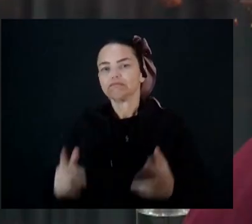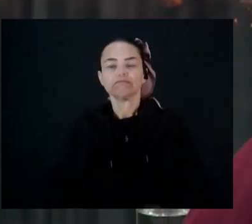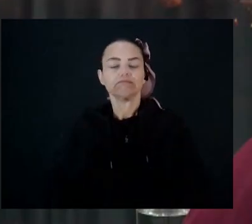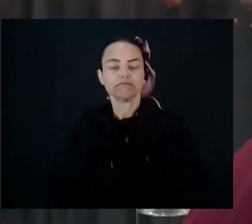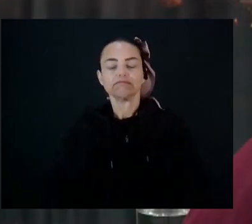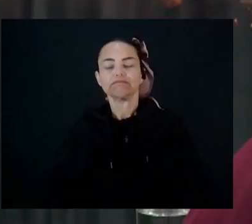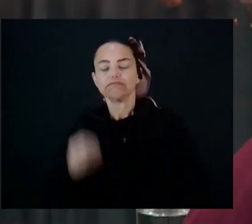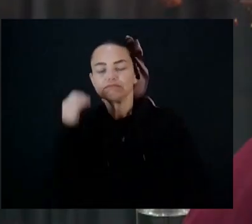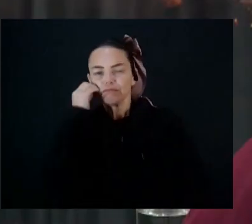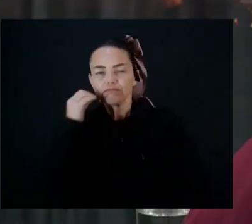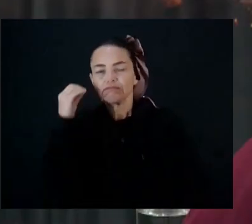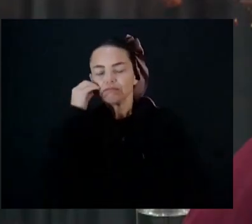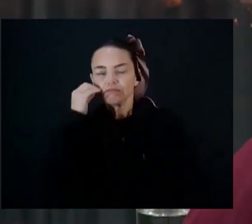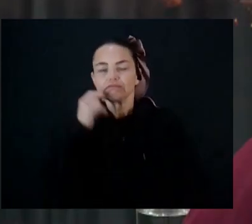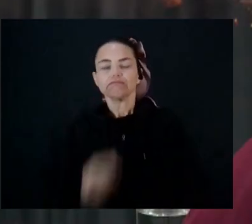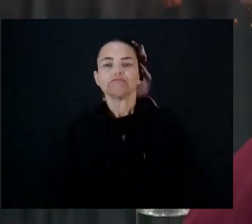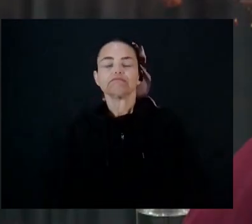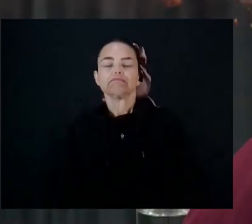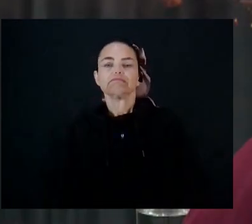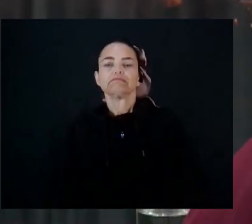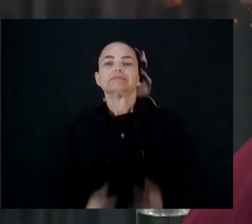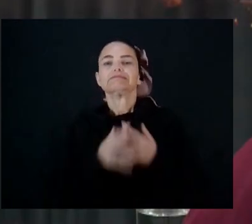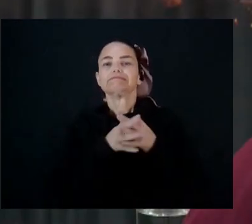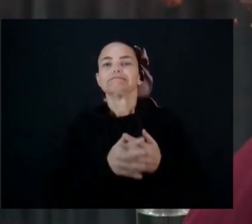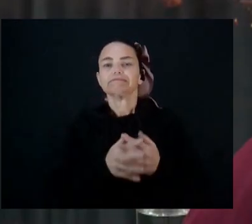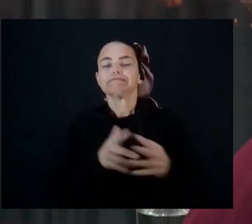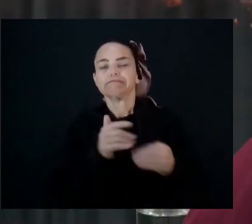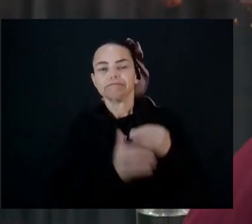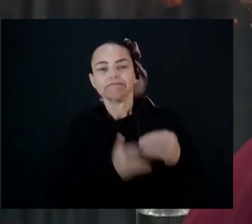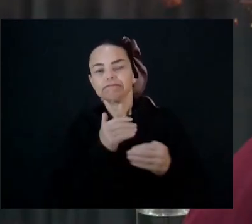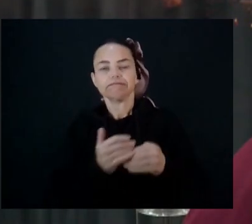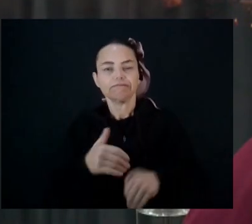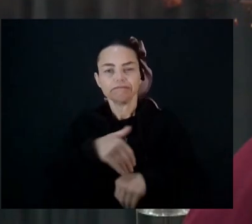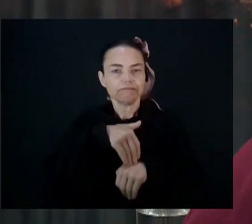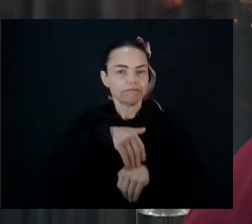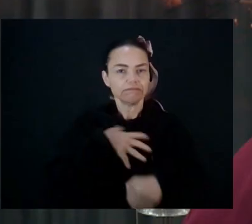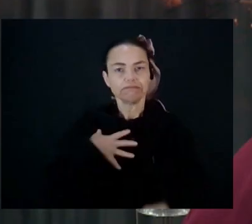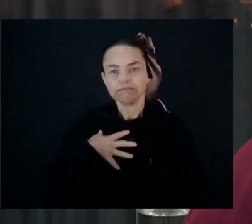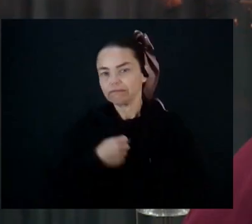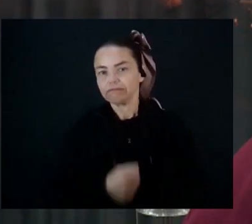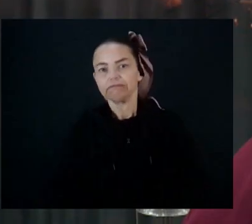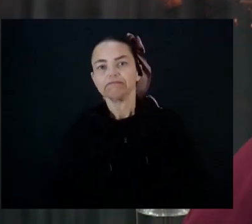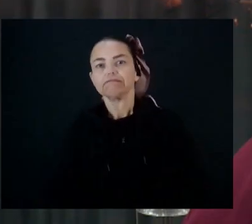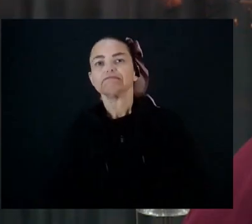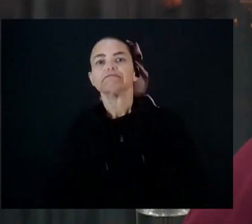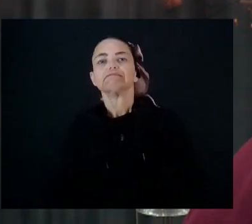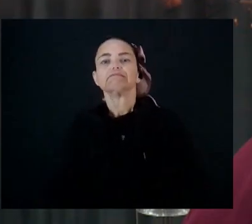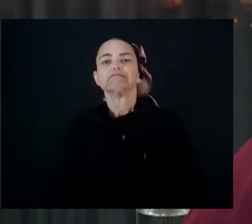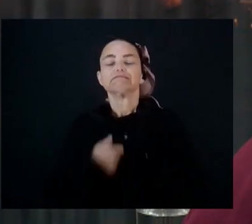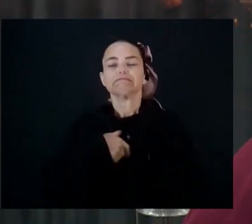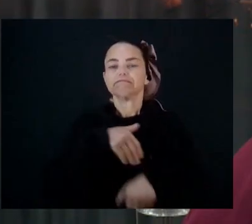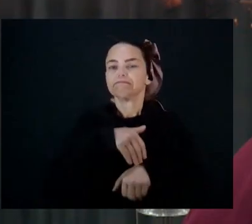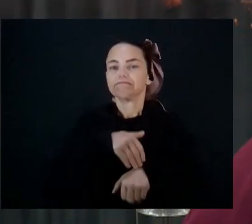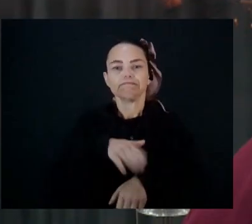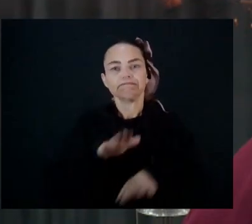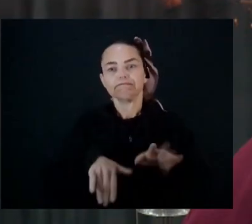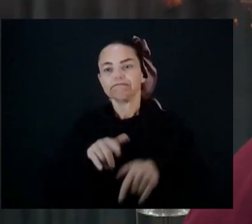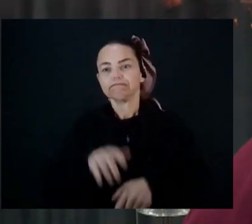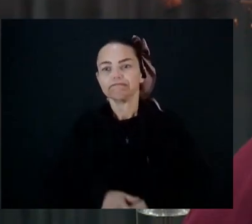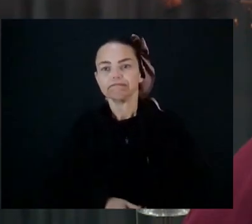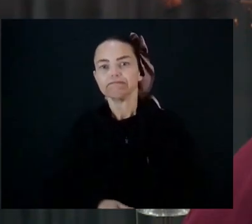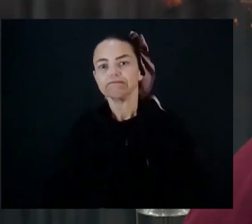forma, né, sabotar esse desenvolvimento, gerando culpa nesse filho, né? Essa culpa às vezes não é uma forma direta,